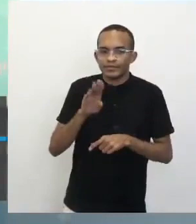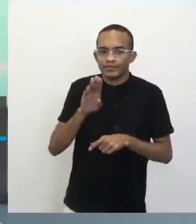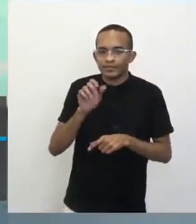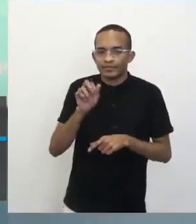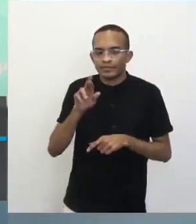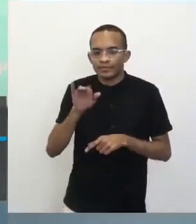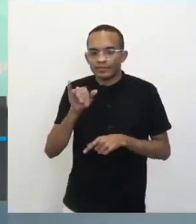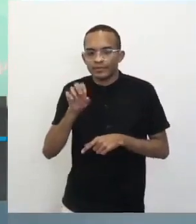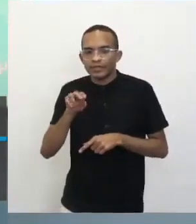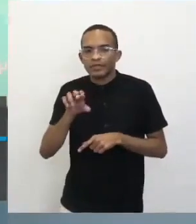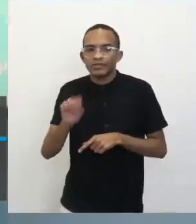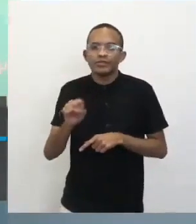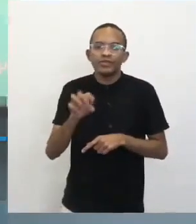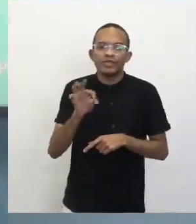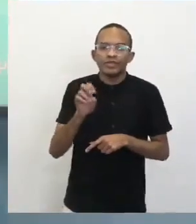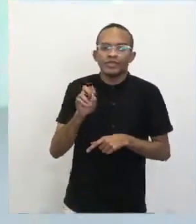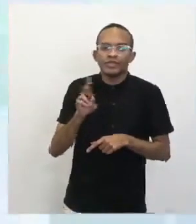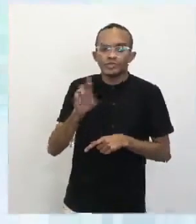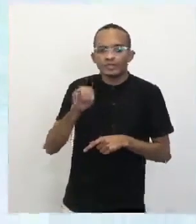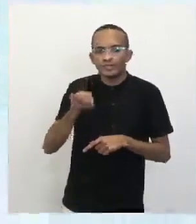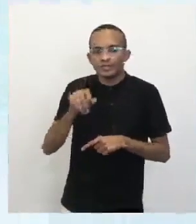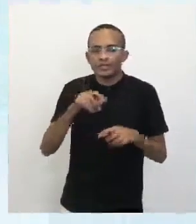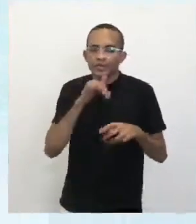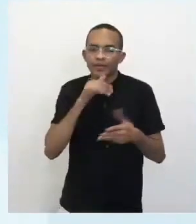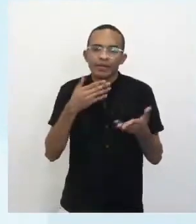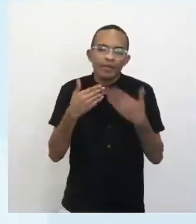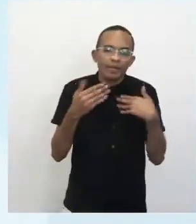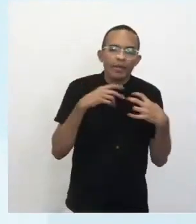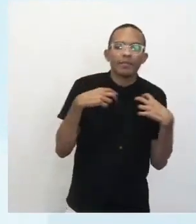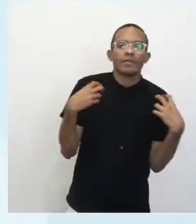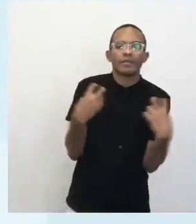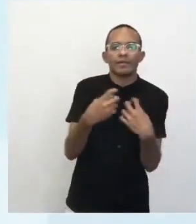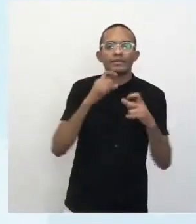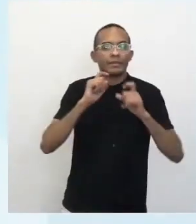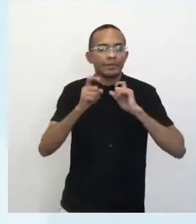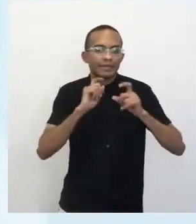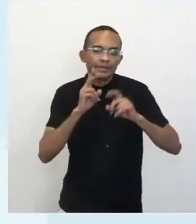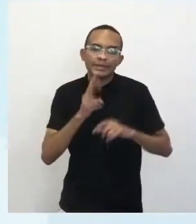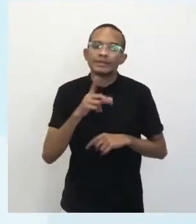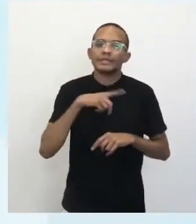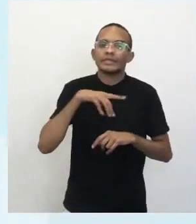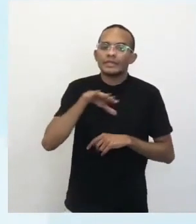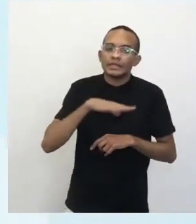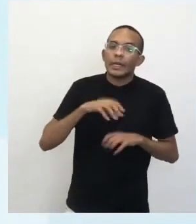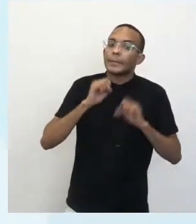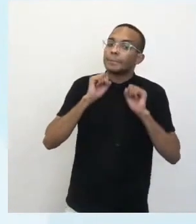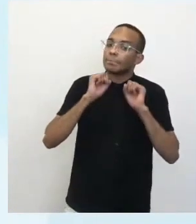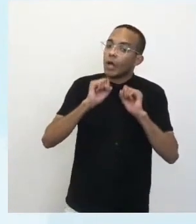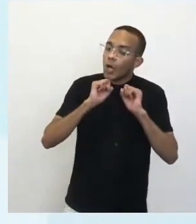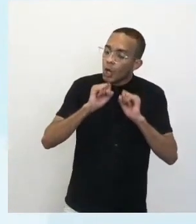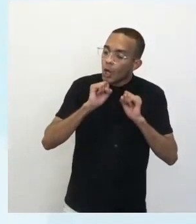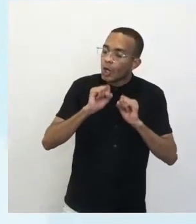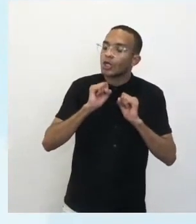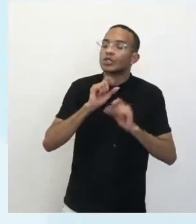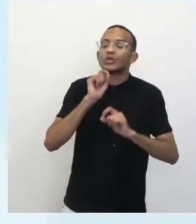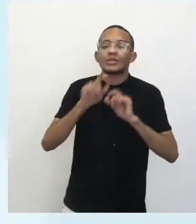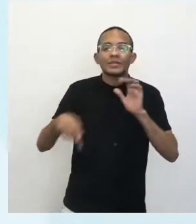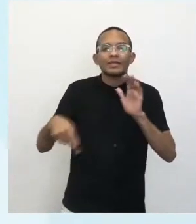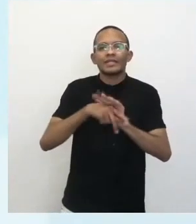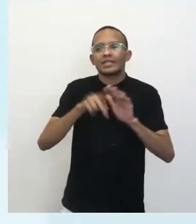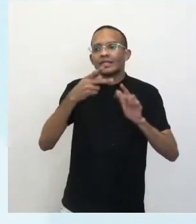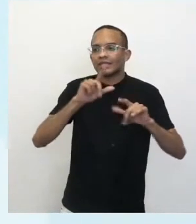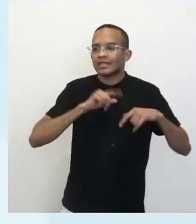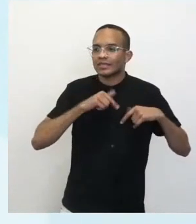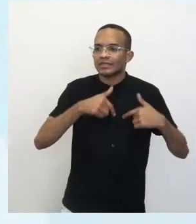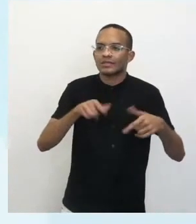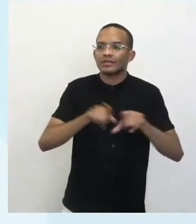desde o começo, né, as rodas de conversa, as reuniões periódicas, né, entre os envolvidos ali, podem, né, fazer parte aí dessas